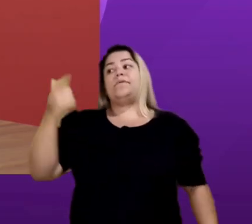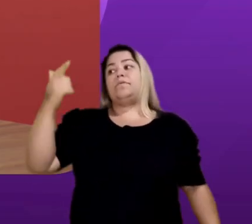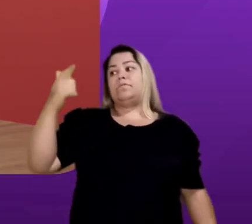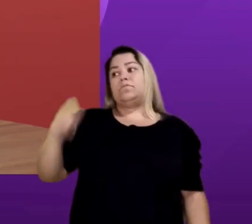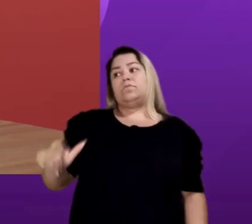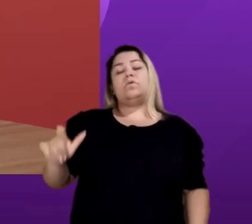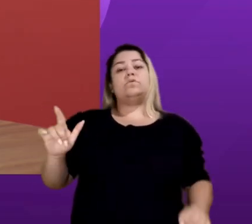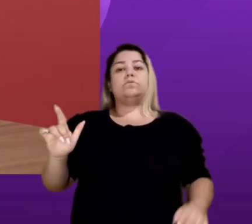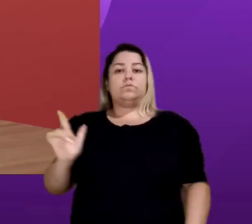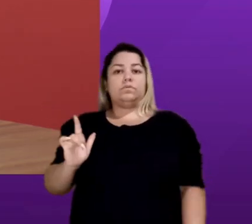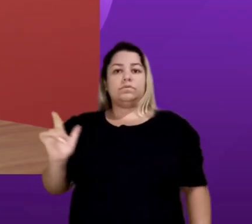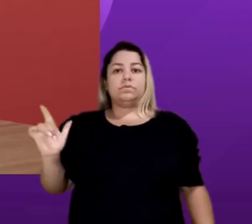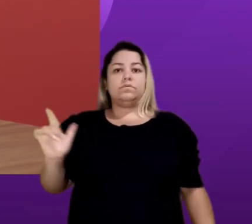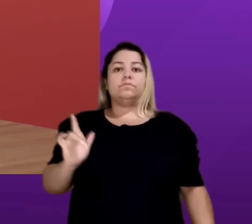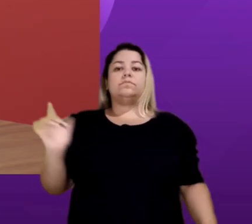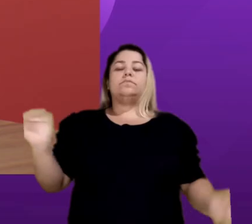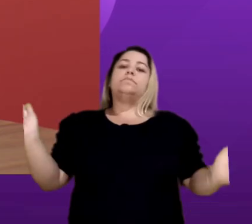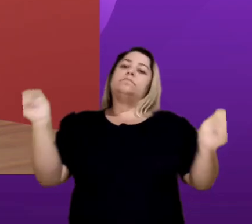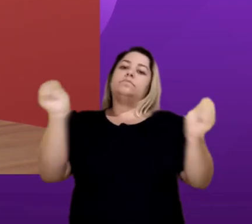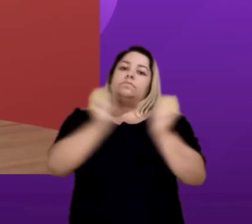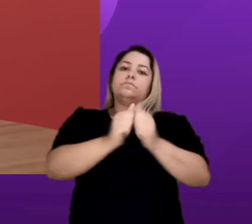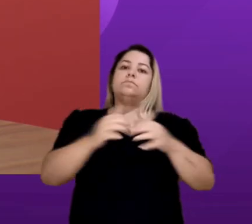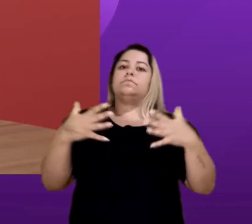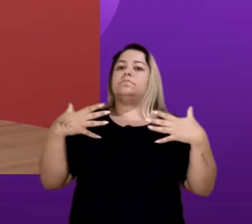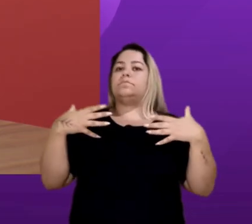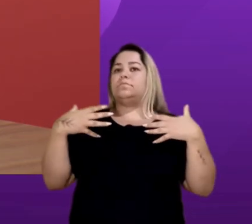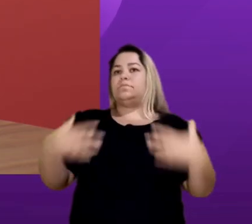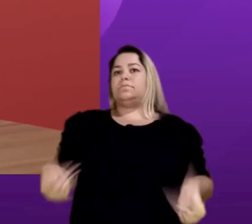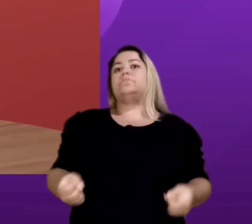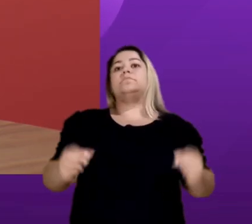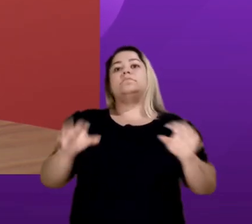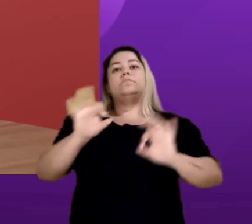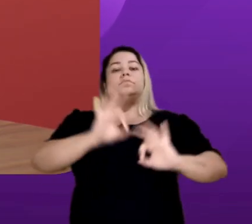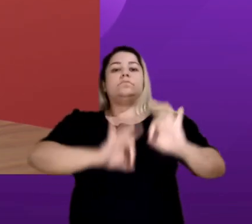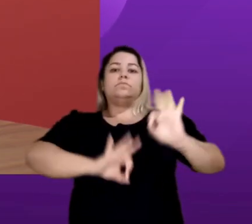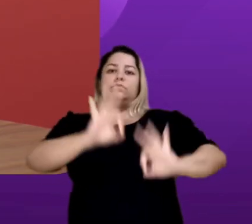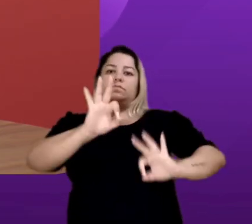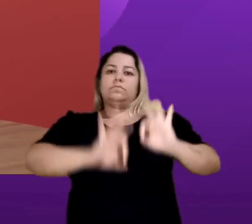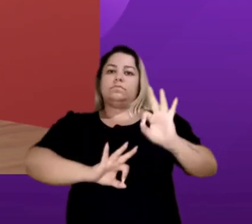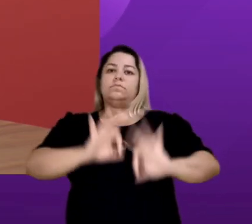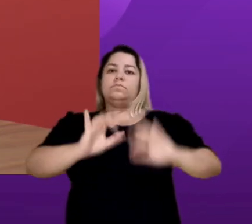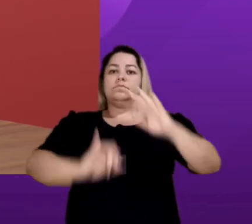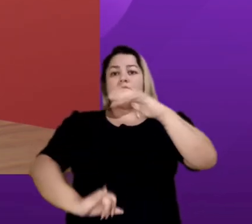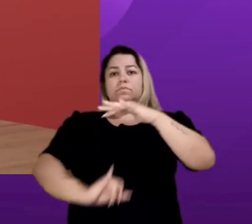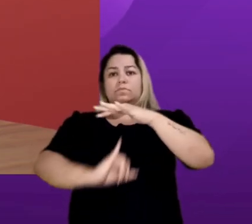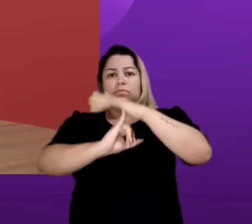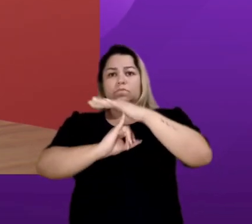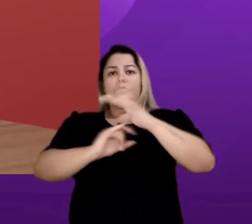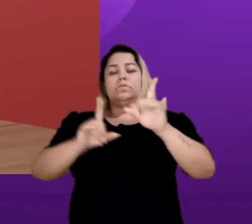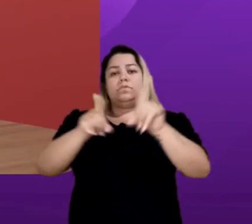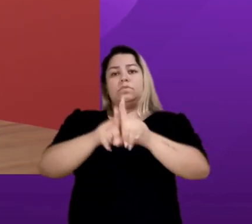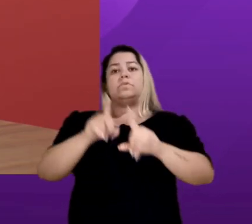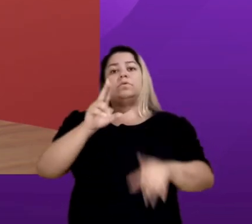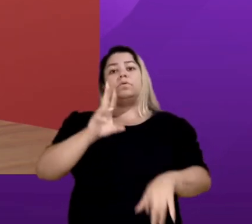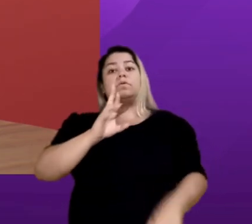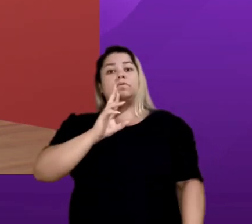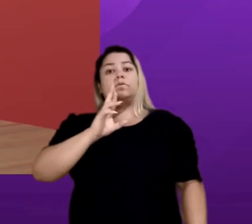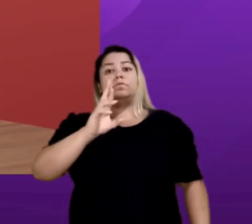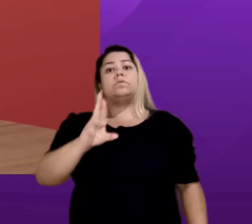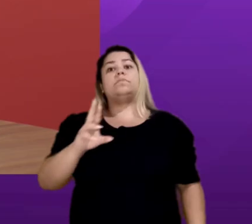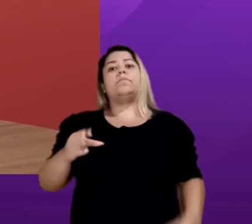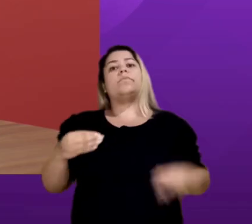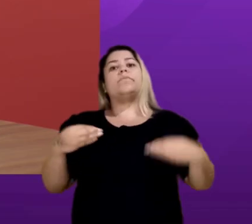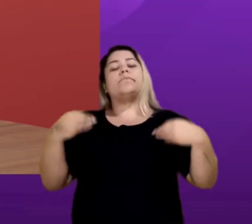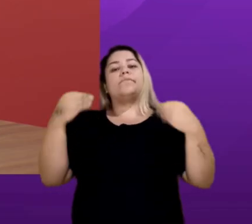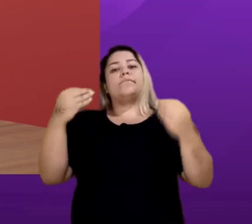têm, juntos vamos naquela organização, naquela instituição, corresponder às entregas que esperam